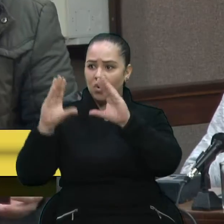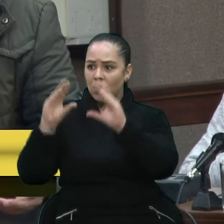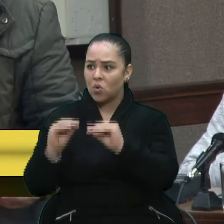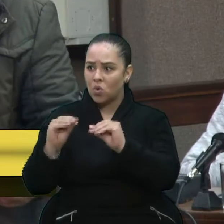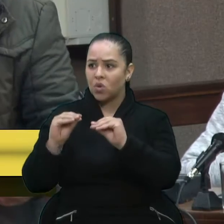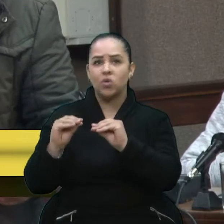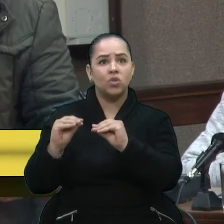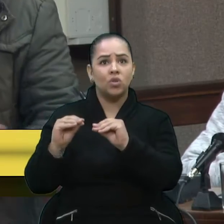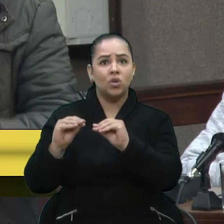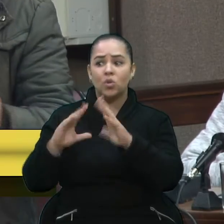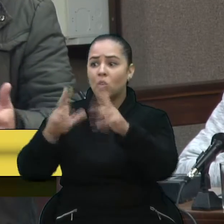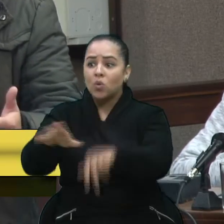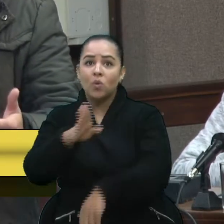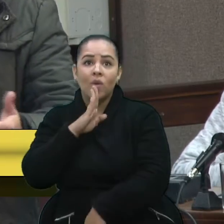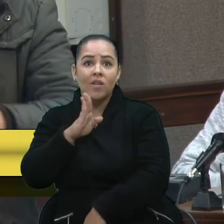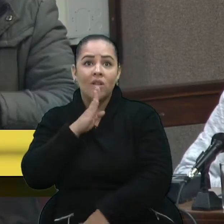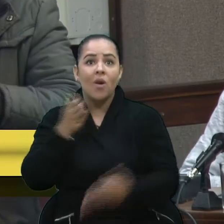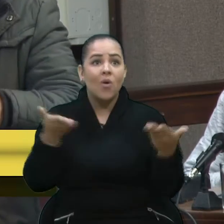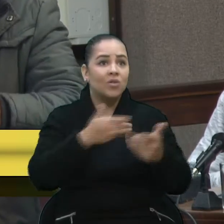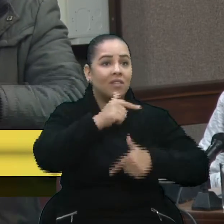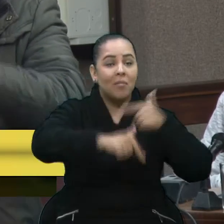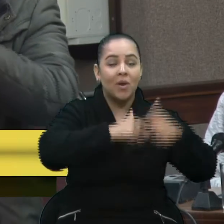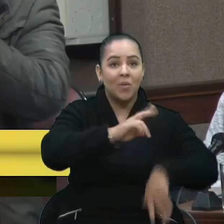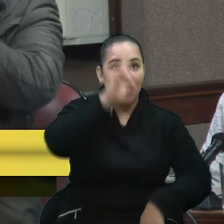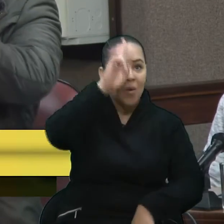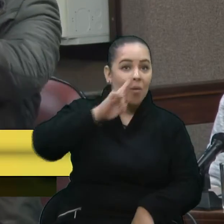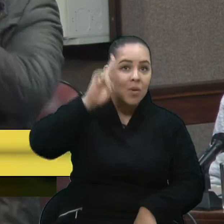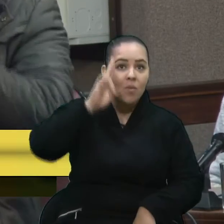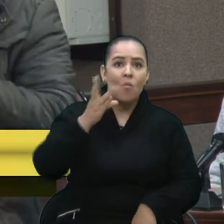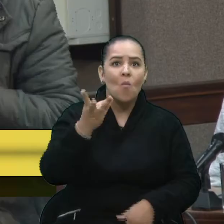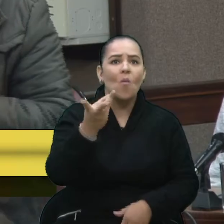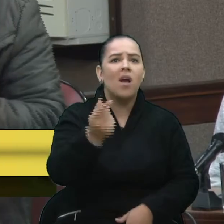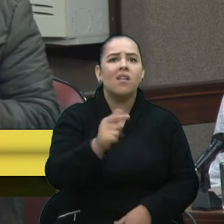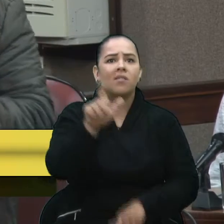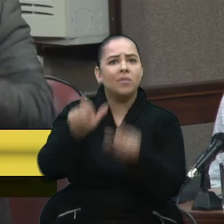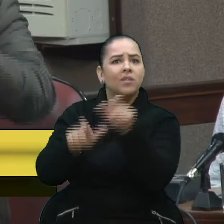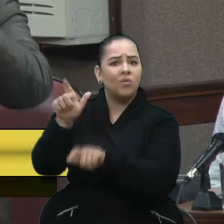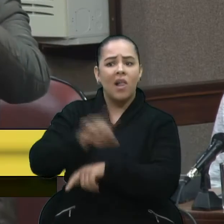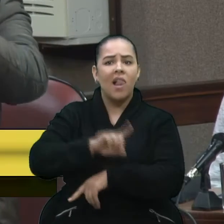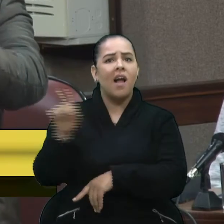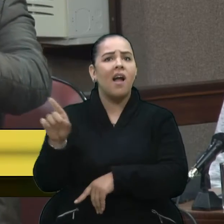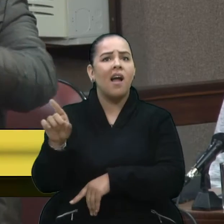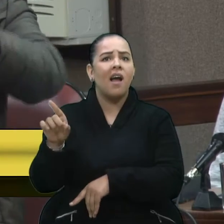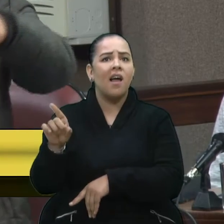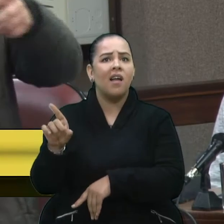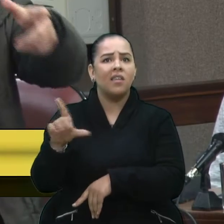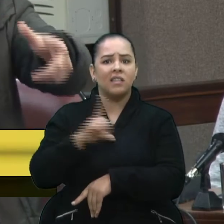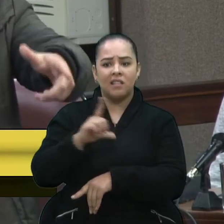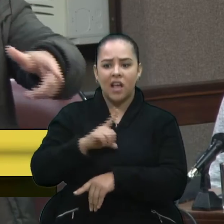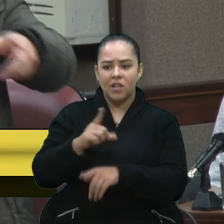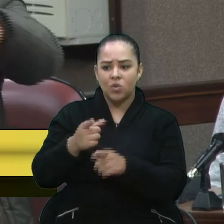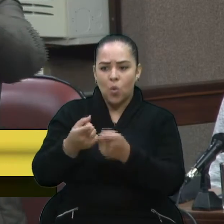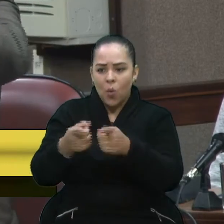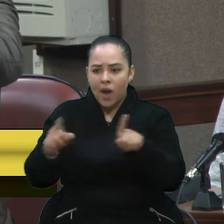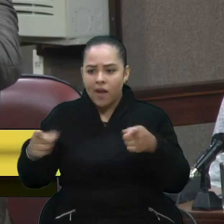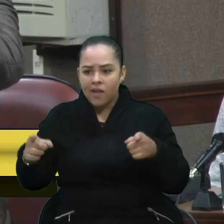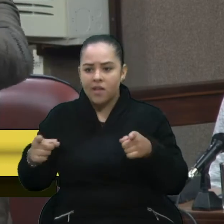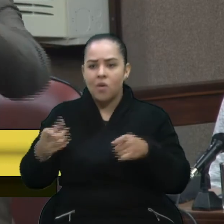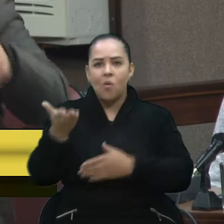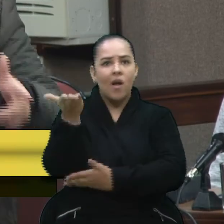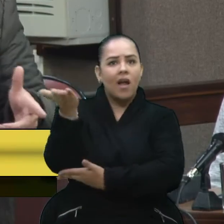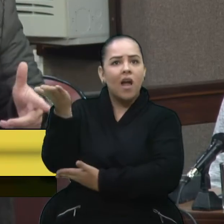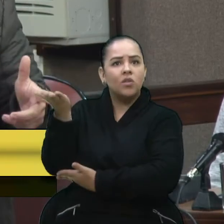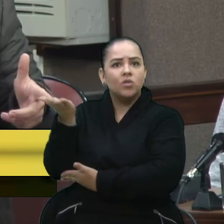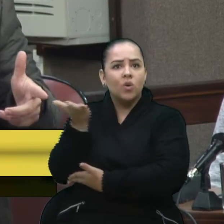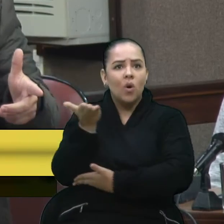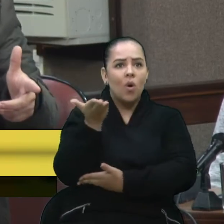de Uber. E quantas outras pessoas que perderam emprego? Olha só, vou dar um exemplo, Panela Velha. Era o cara do churrasquinho, era o garçom, era o taxista, era